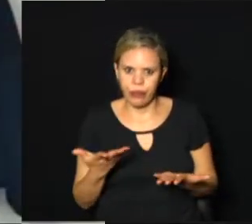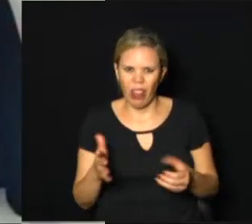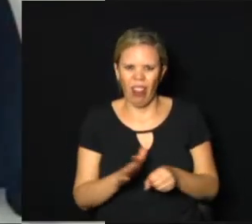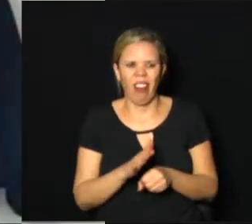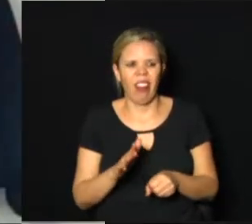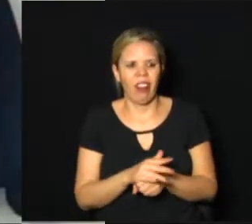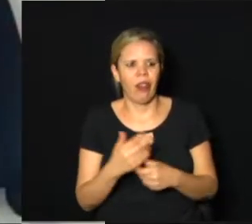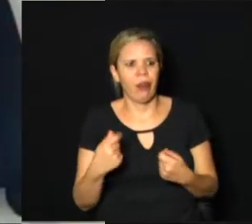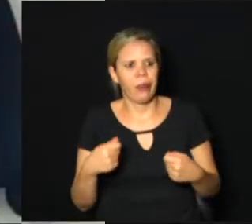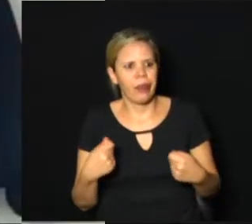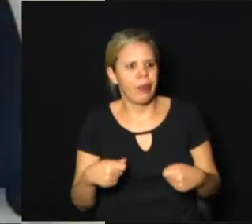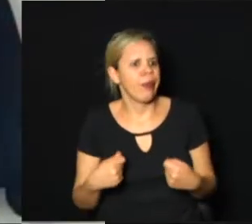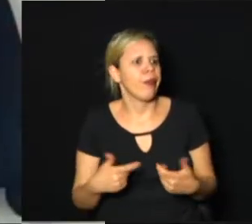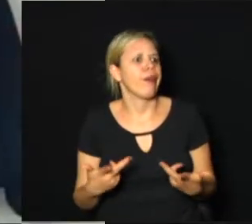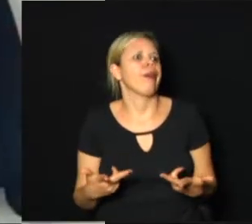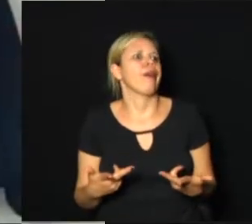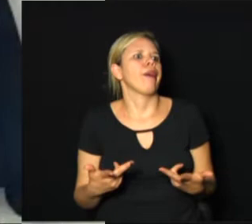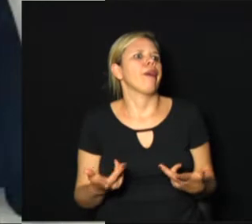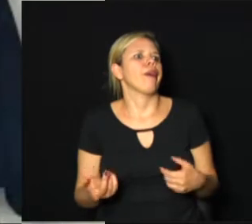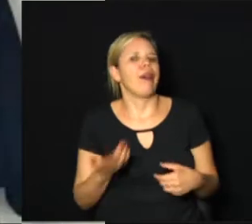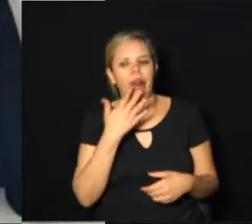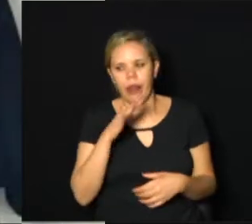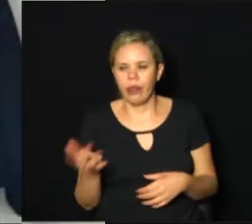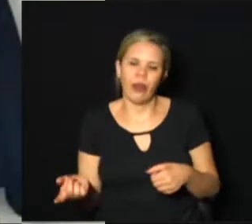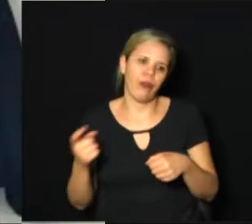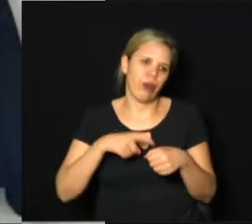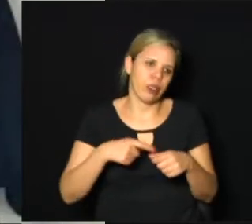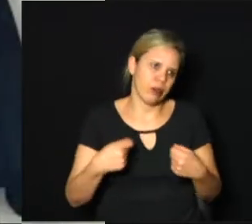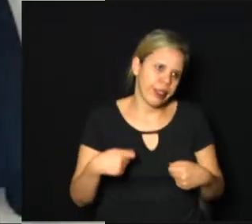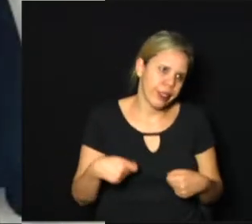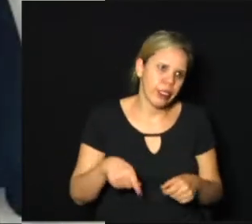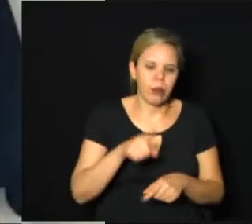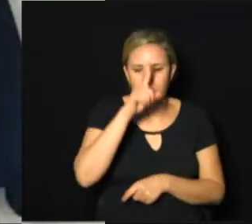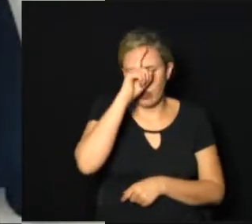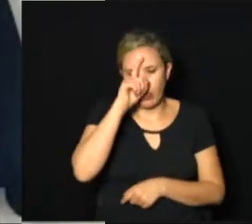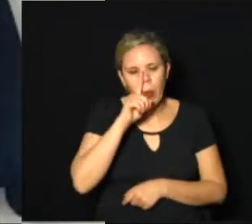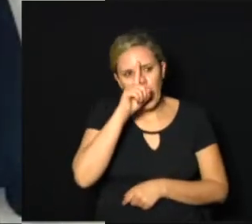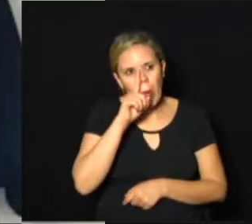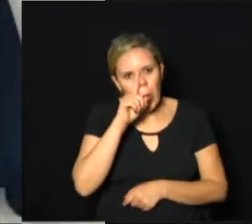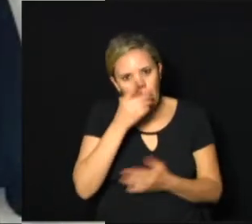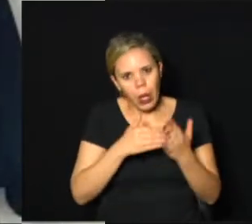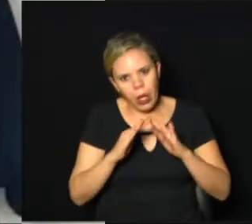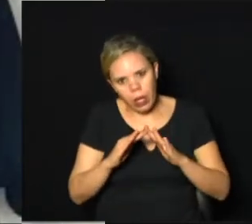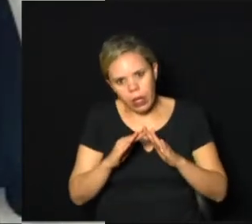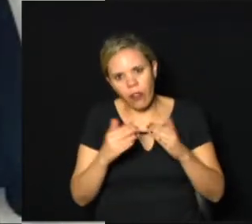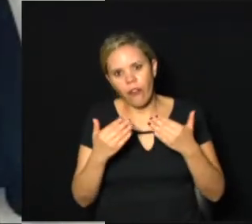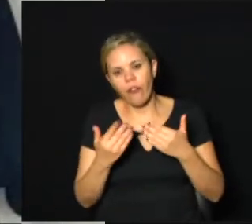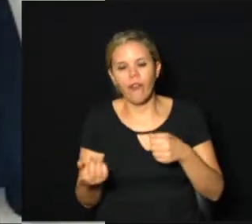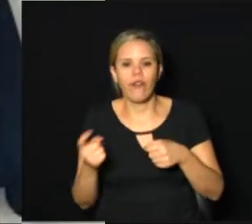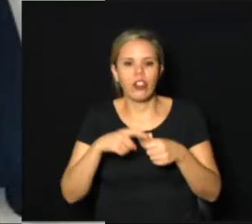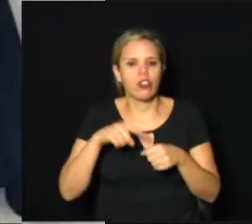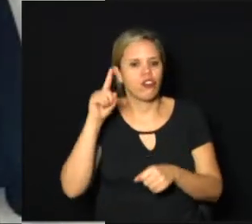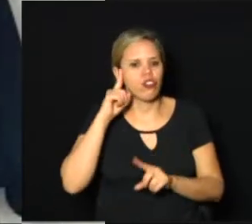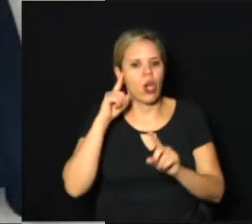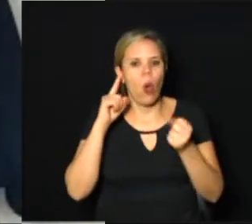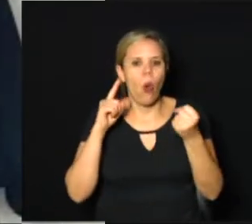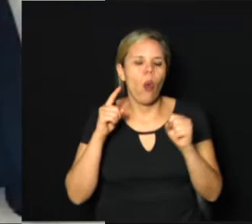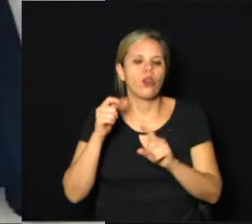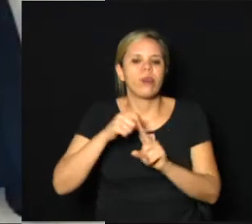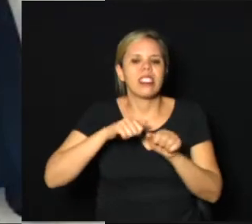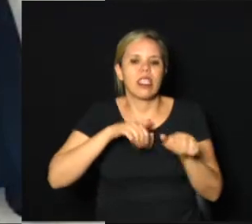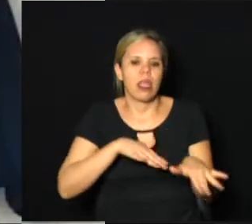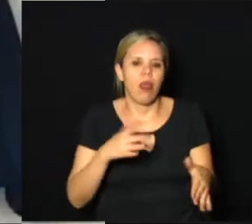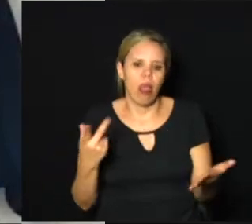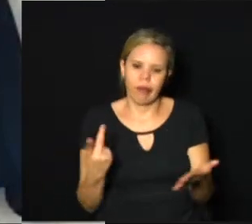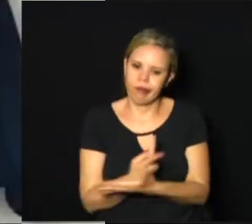a reabertura da cidade, as crianças vão voltar a circular também. Tem, inclusive, risco das escolas voltarem agora, dia 8 de setembro. Eu espero que isso não aconteça,